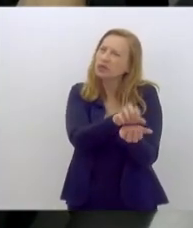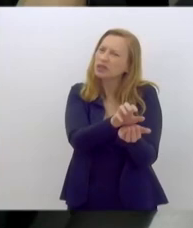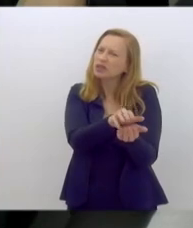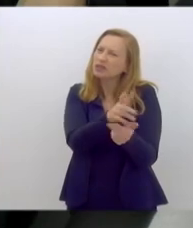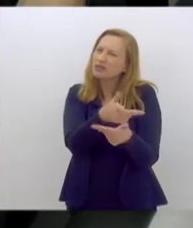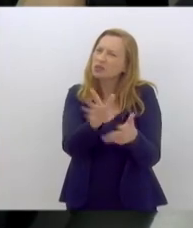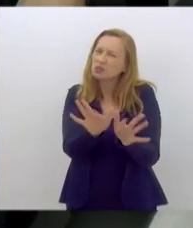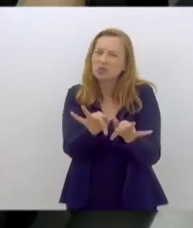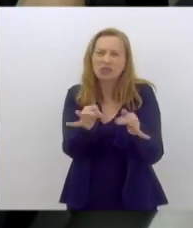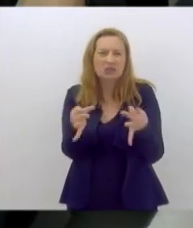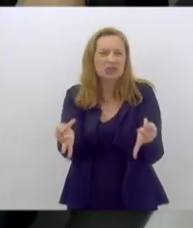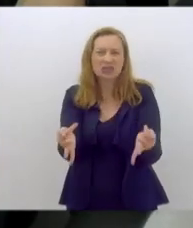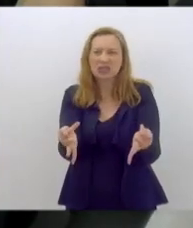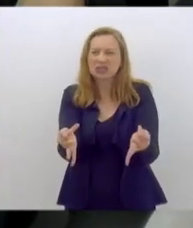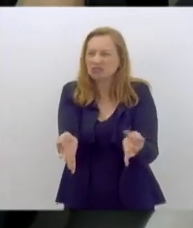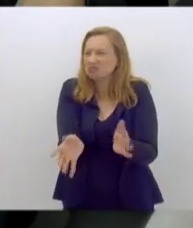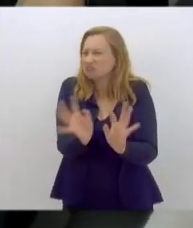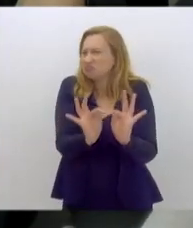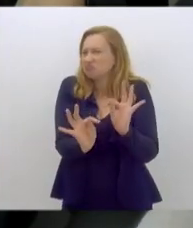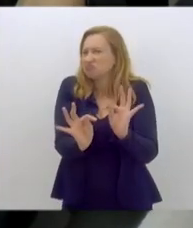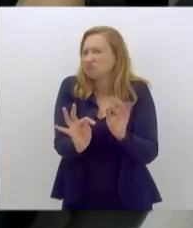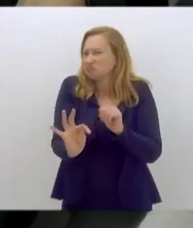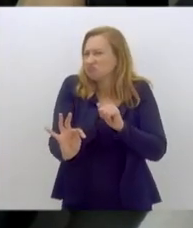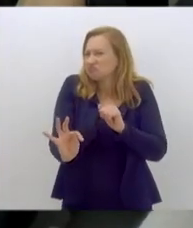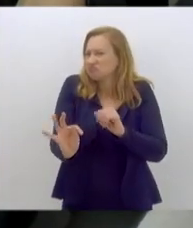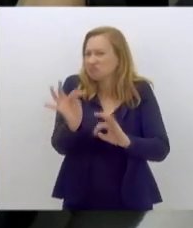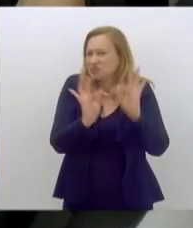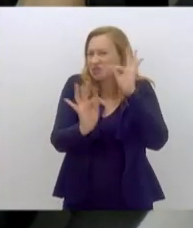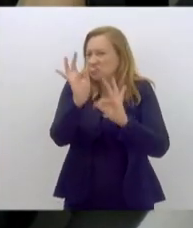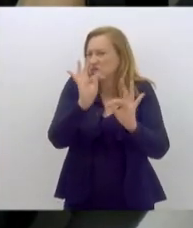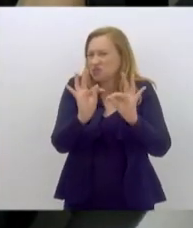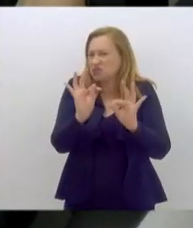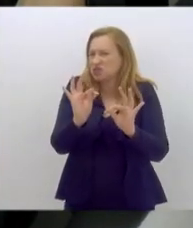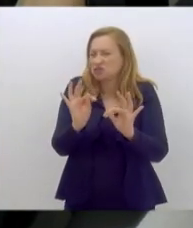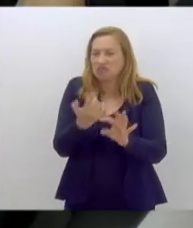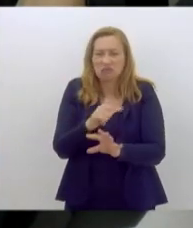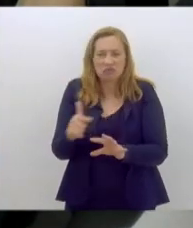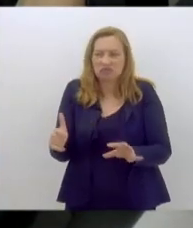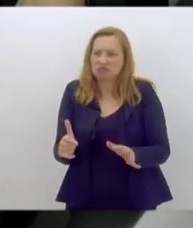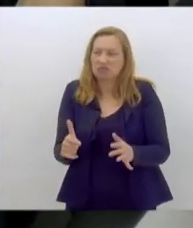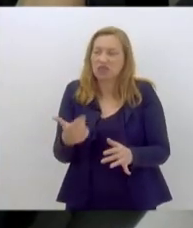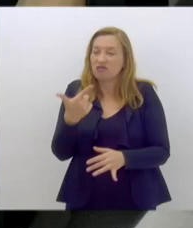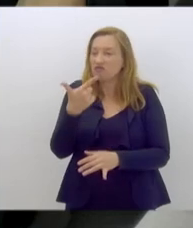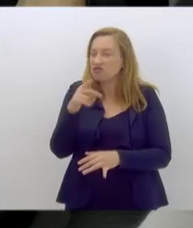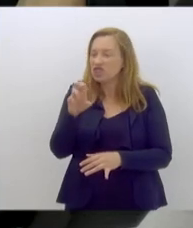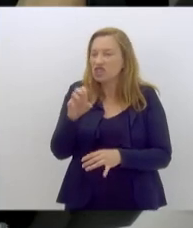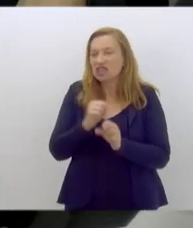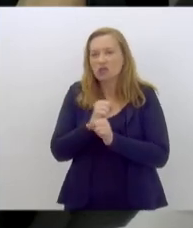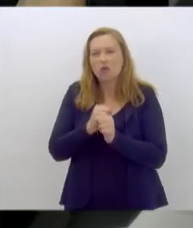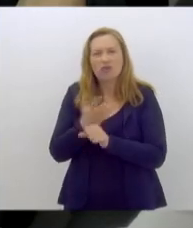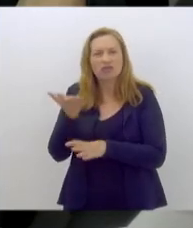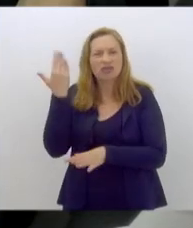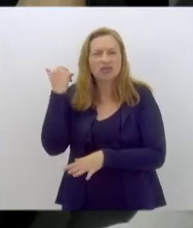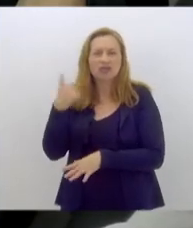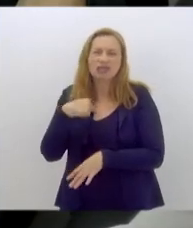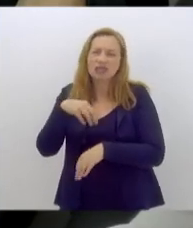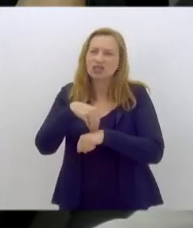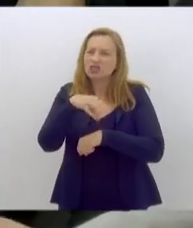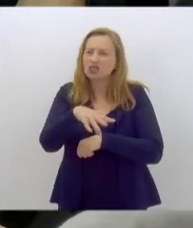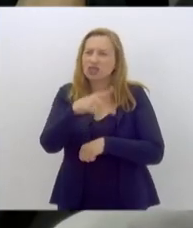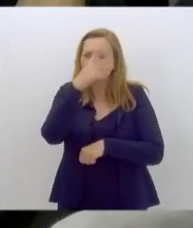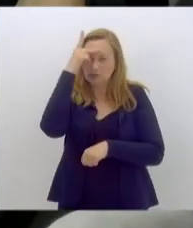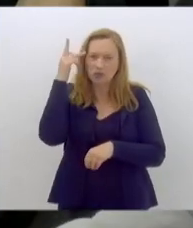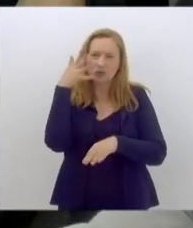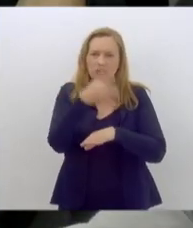uma coisa simples sem nenhuma tecnologia tô falando de 25 anos atrás sem nenhuma tecnologia que você indicava Alguém